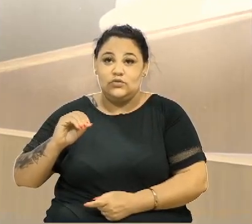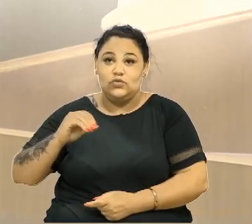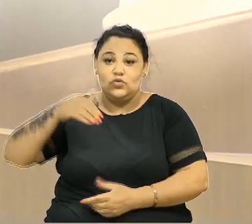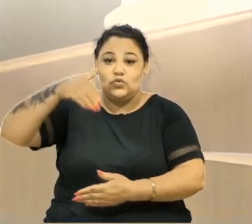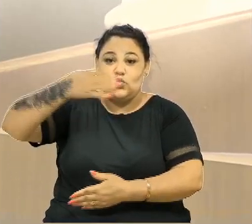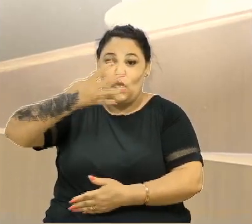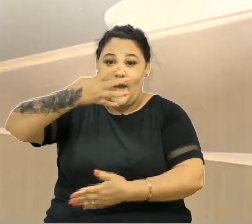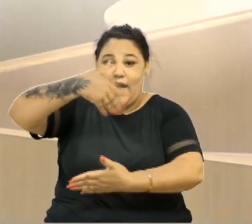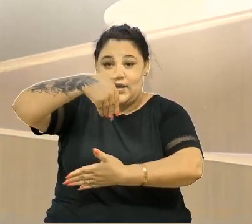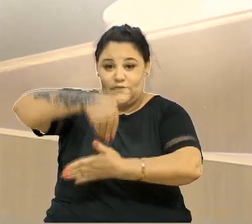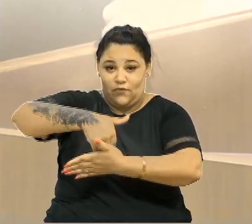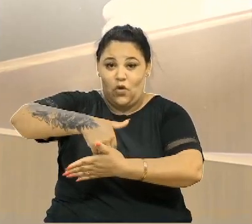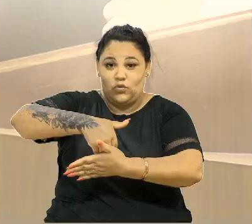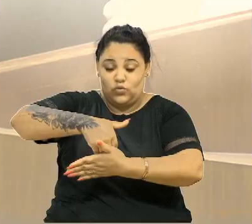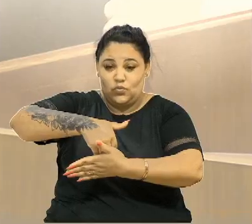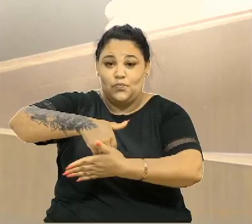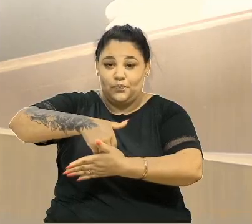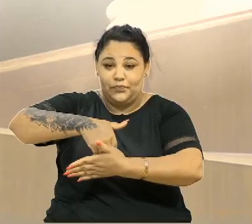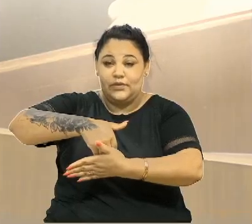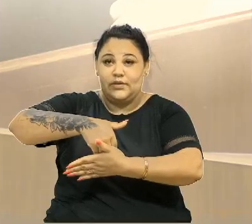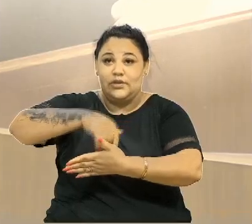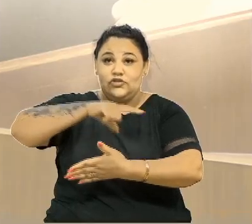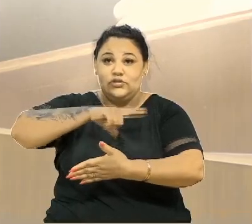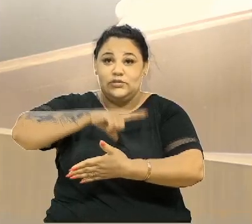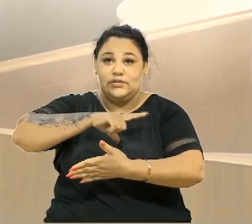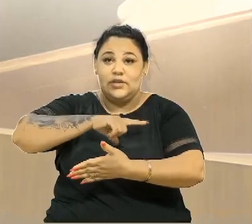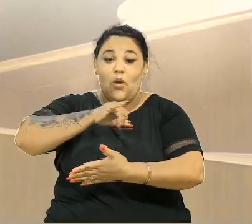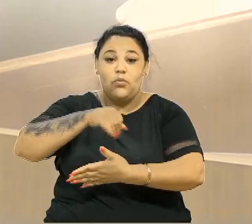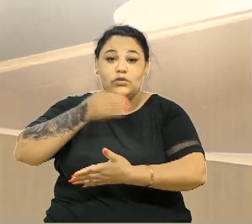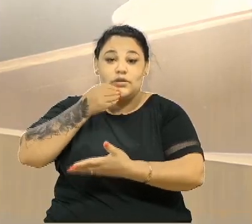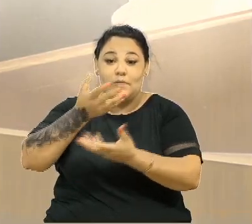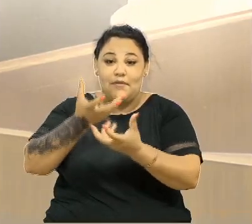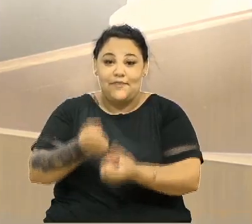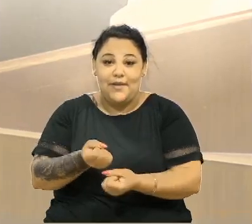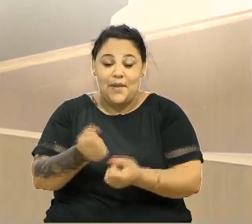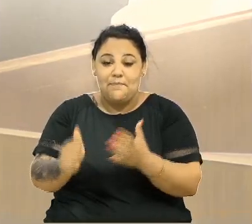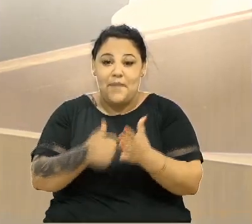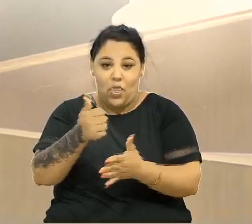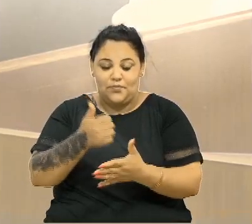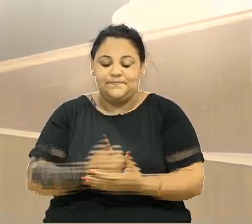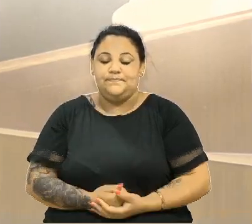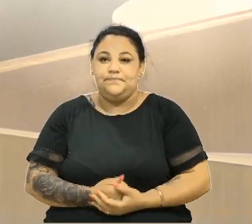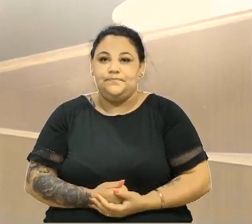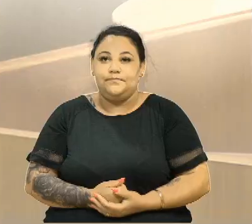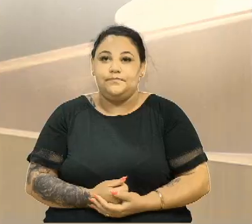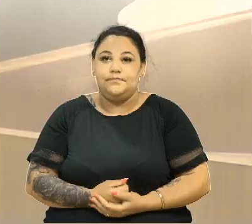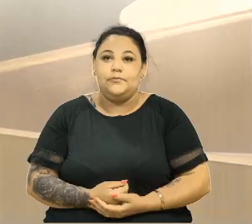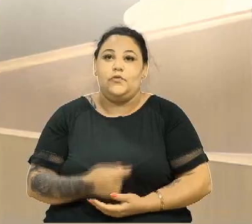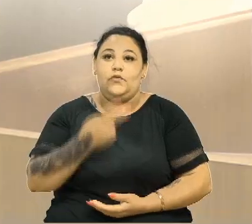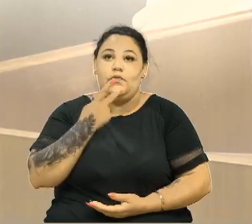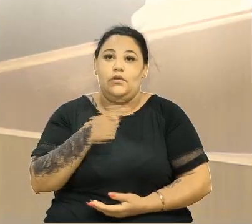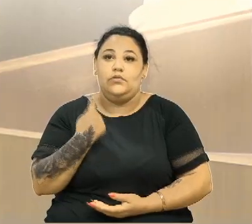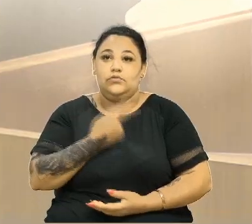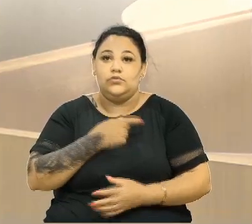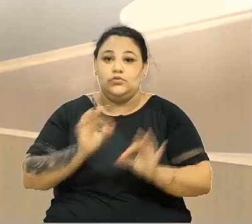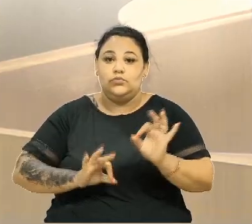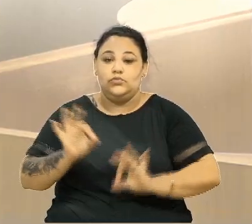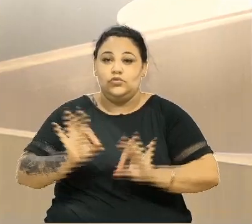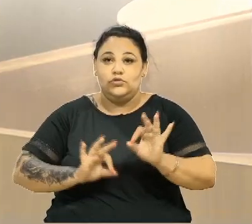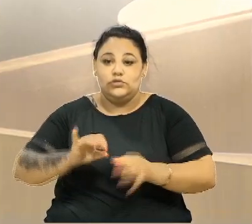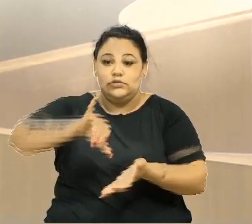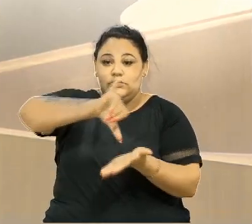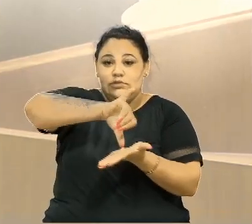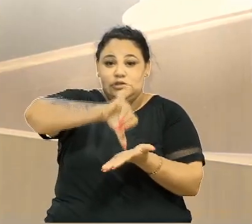a gente tem a possibilidade de receber um recurso a maior. E eu vou falar sobre o nosso projeto, que é o Centro de Referência para as